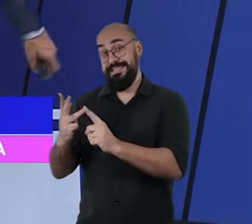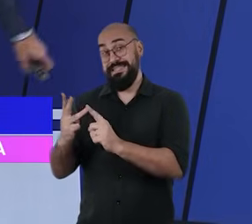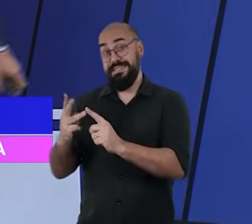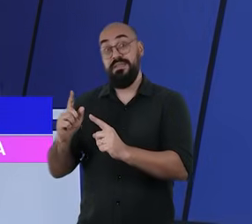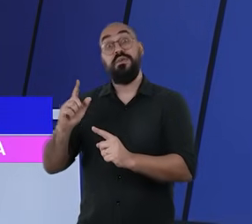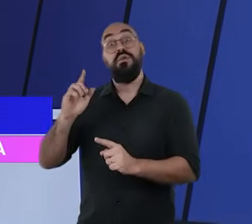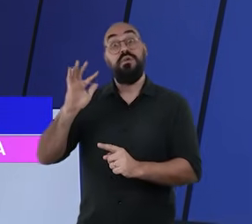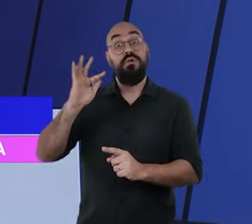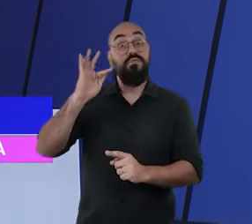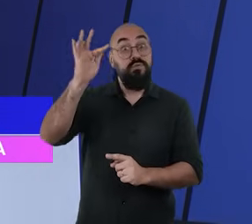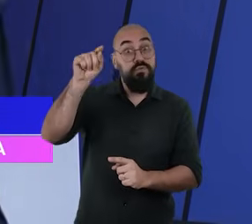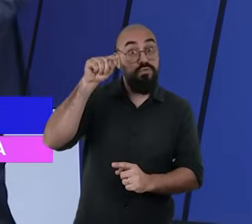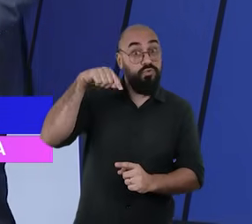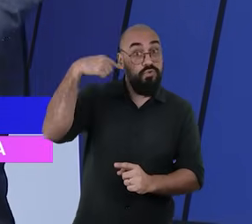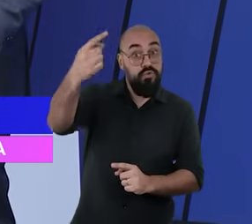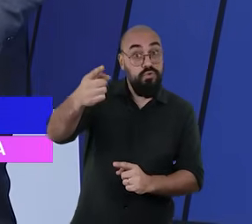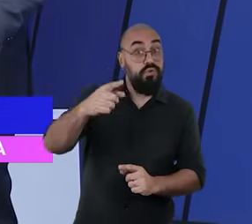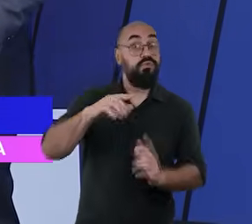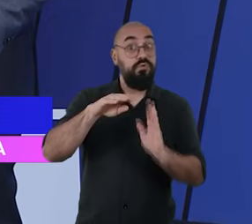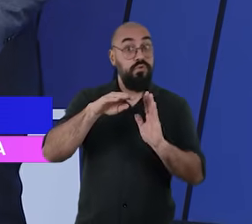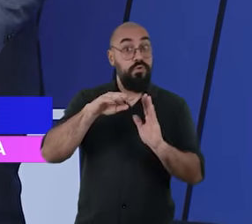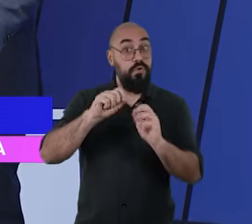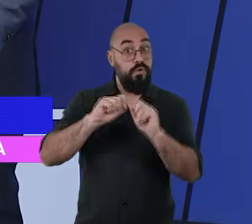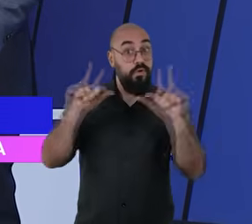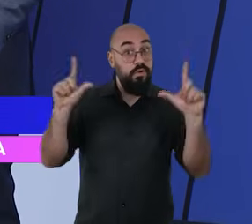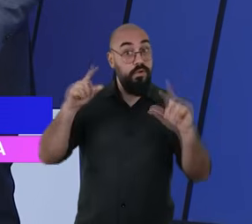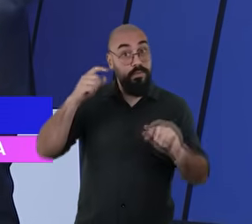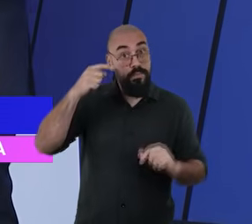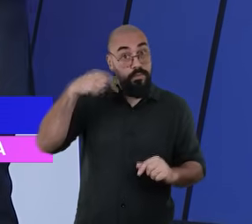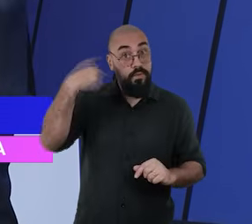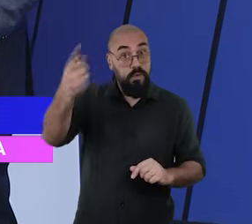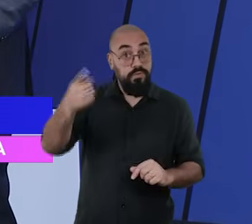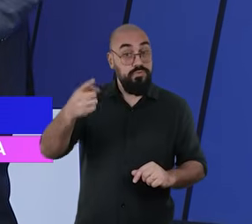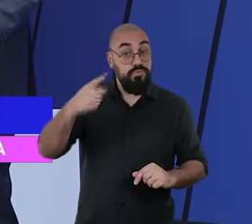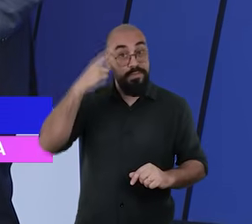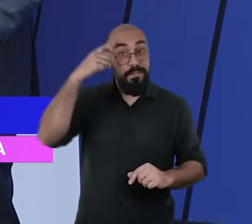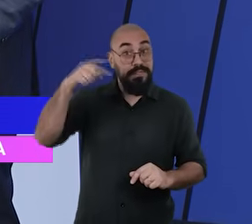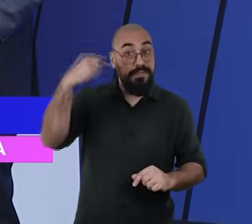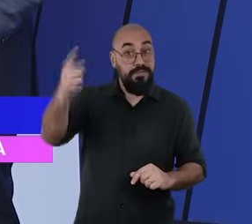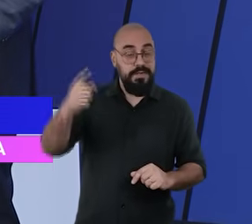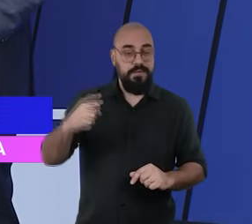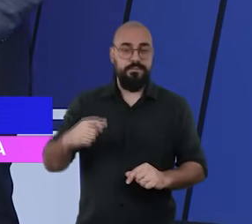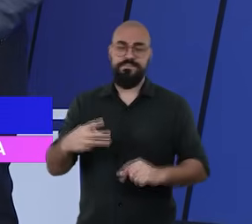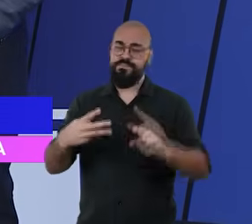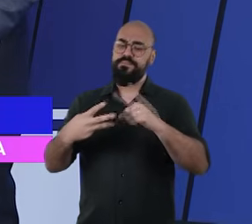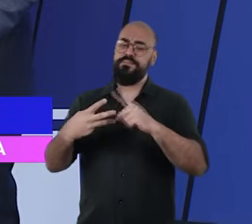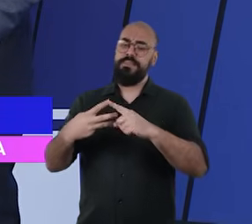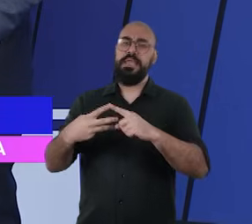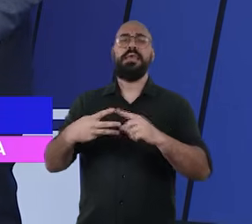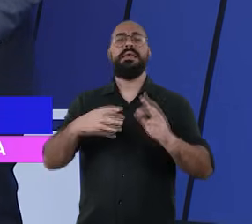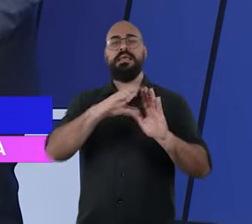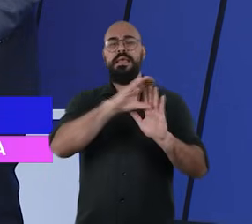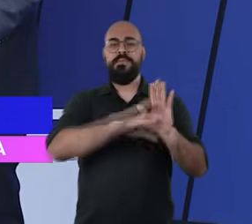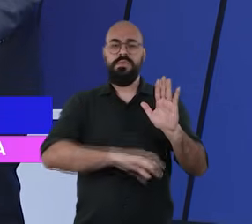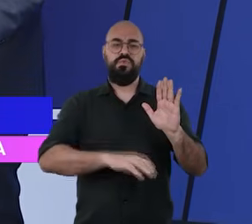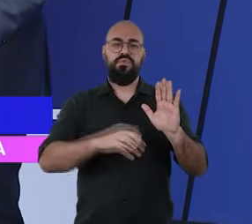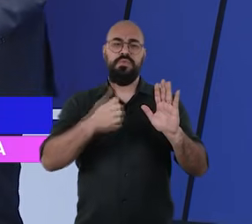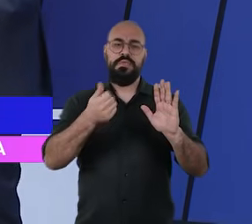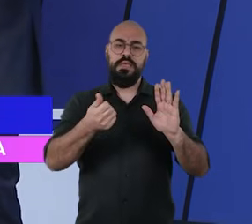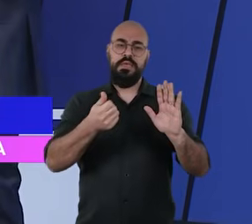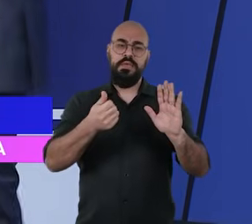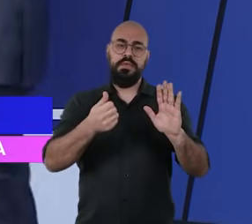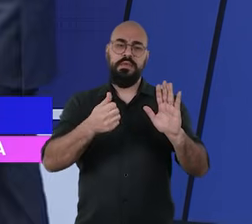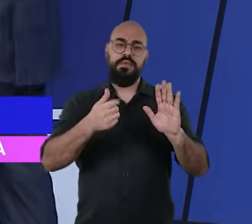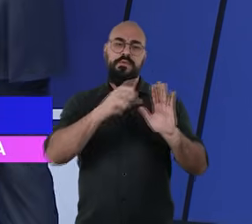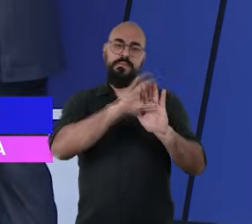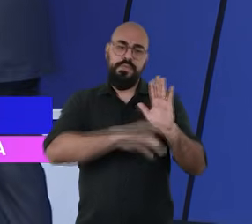Lá no livro de Apocalipse, no capítulo 20, versículo 6, começamos a desvendar aquilo que vai